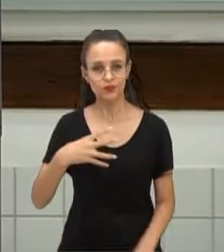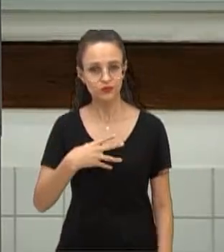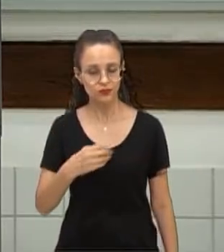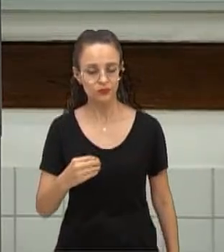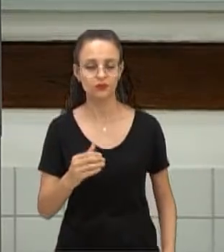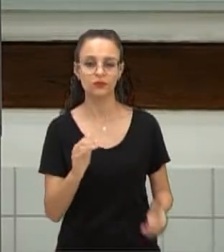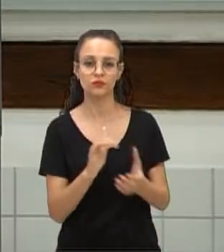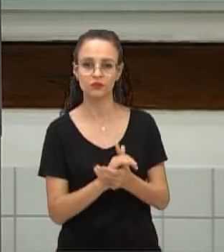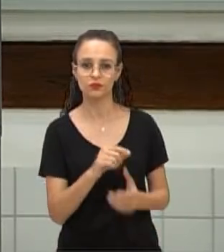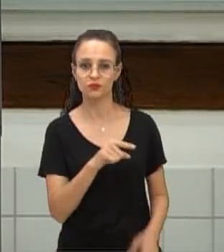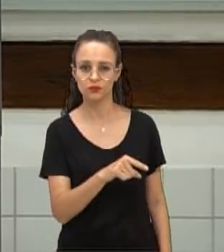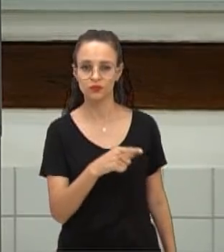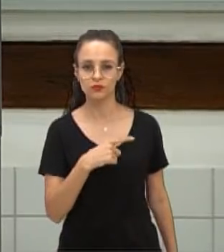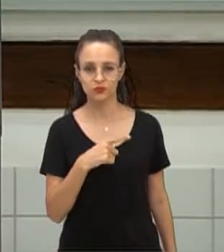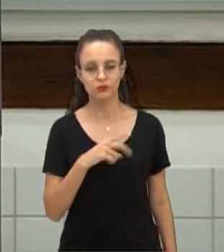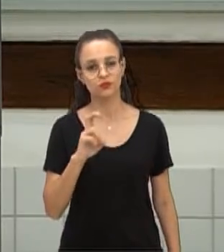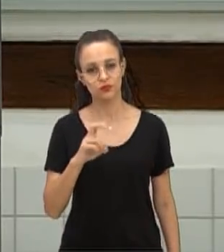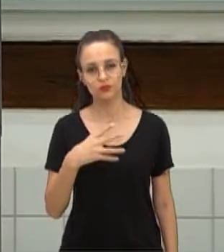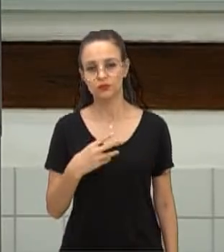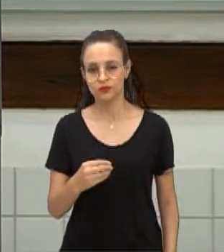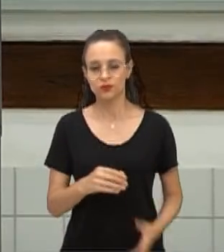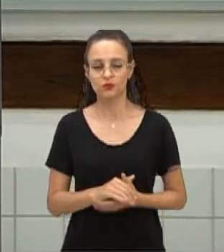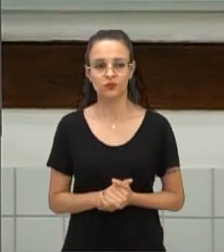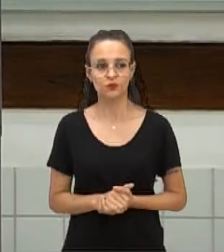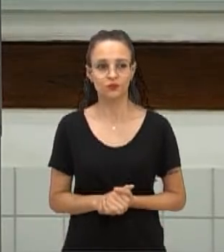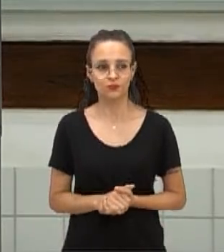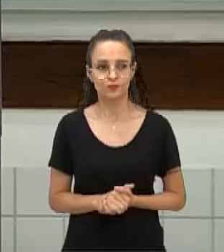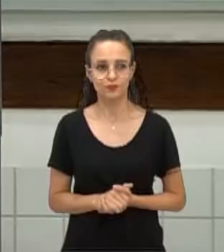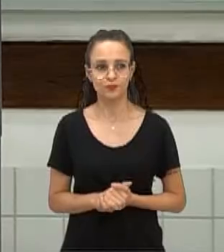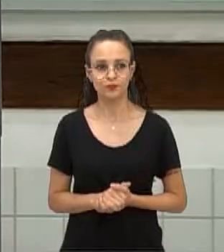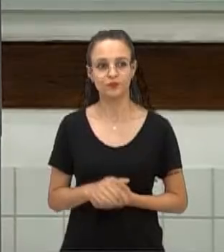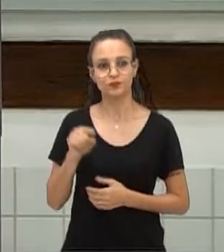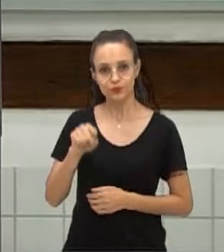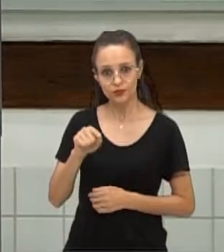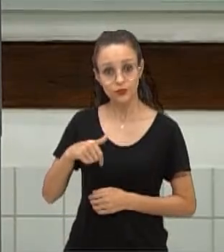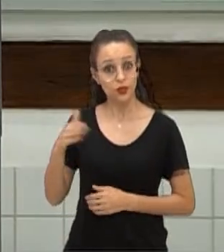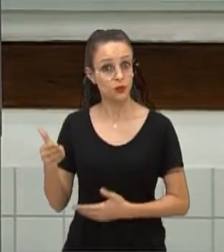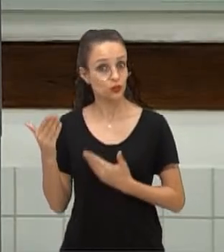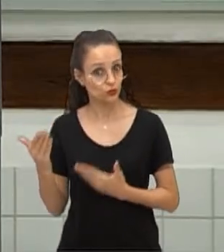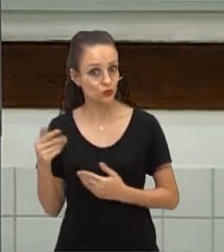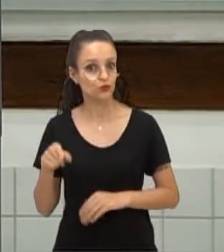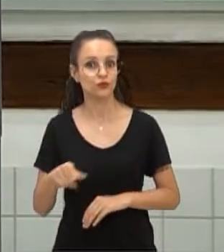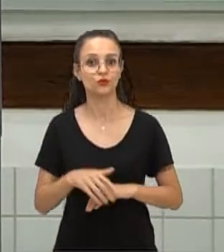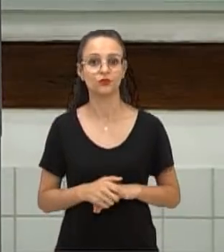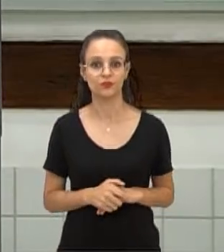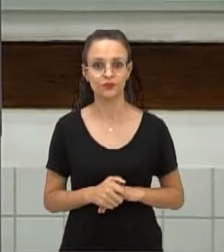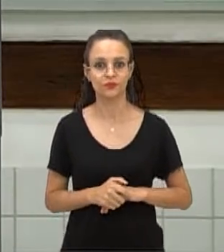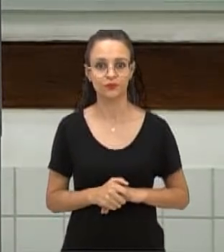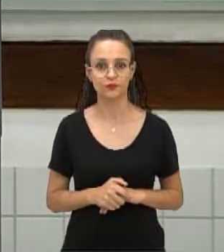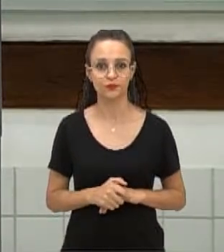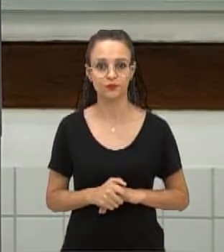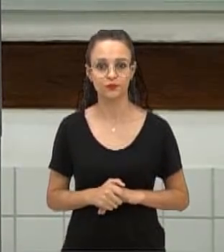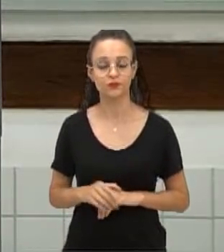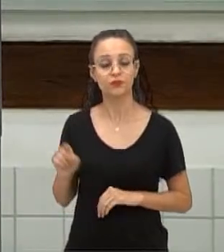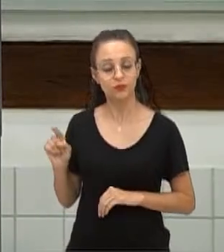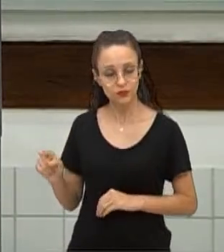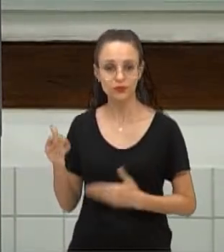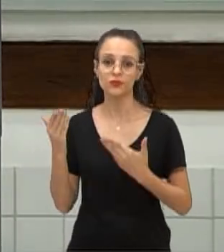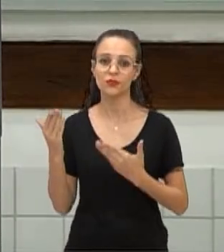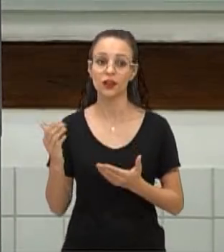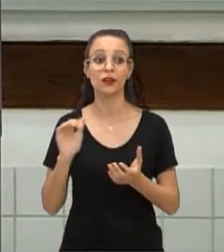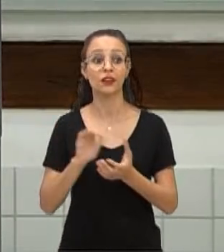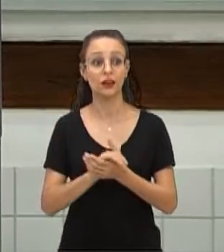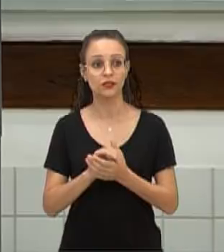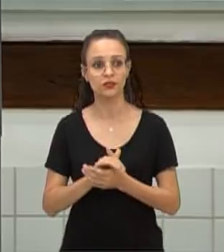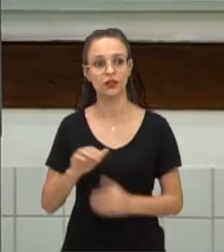um casal que tinham 5 filhos. Ele foi o mais novo, né? O casal era o Robert